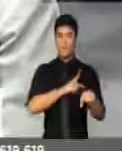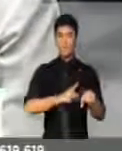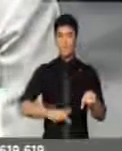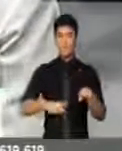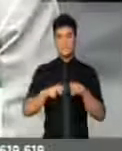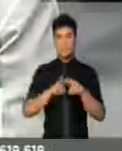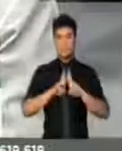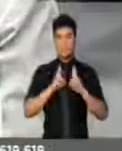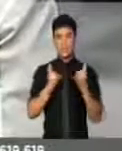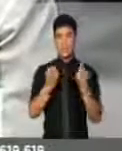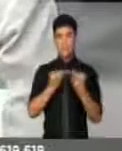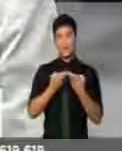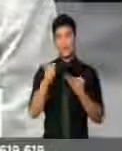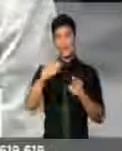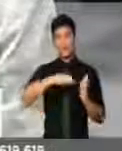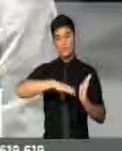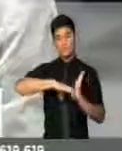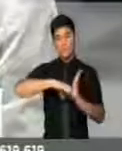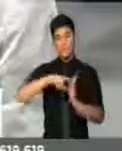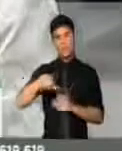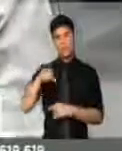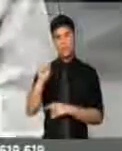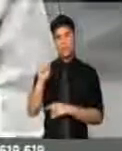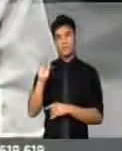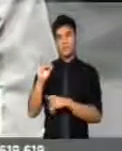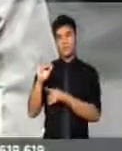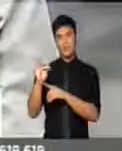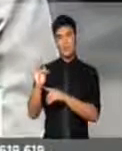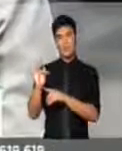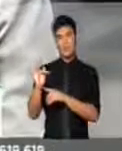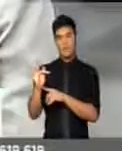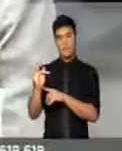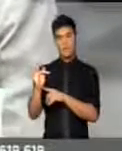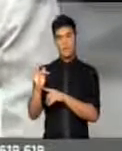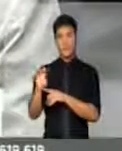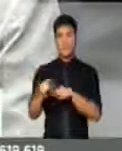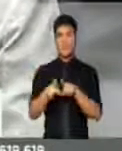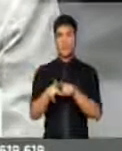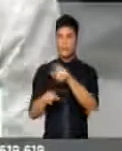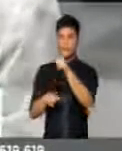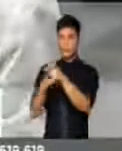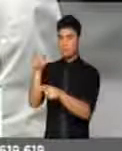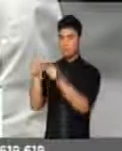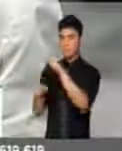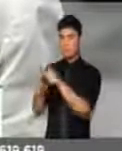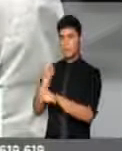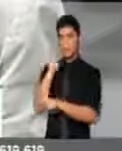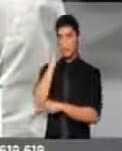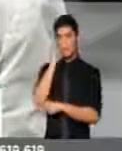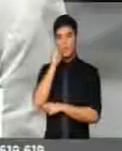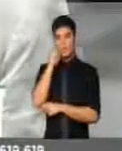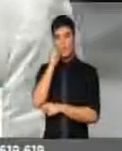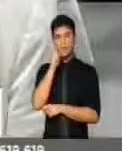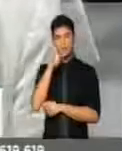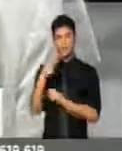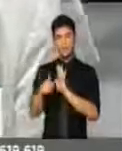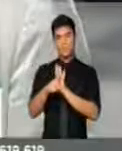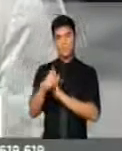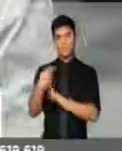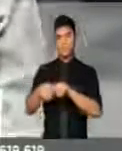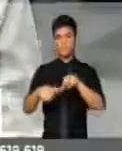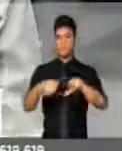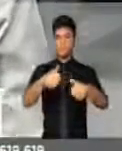ministro Lewandowski, de excelência, e os senadores que lhe julgam, idem. Eu digo